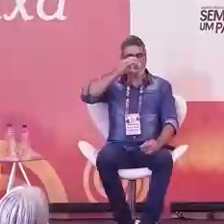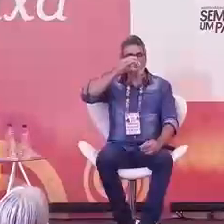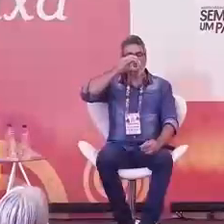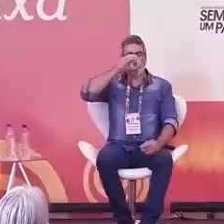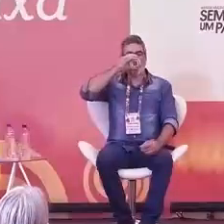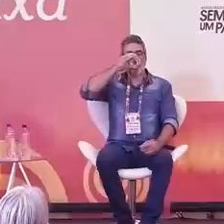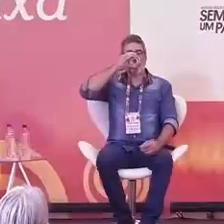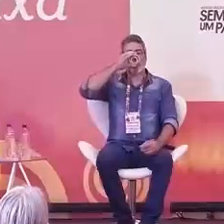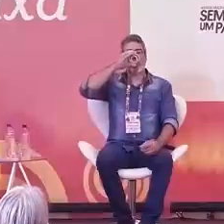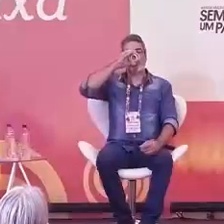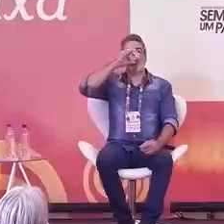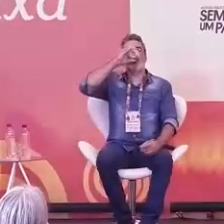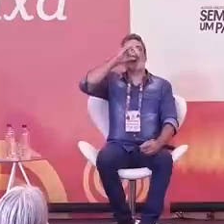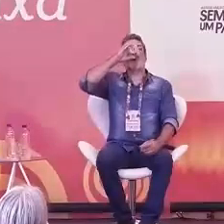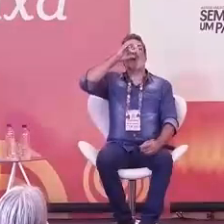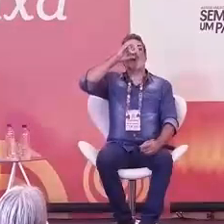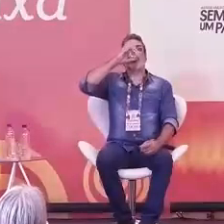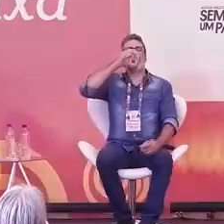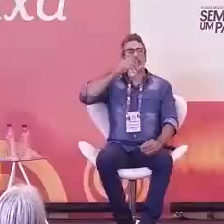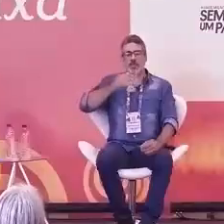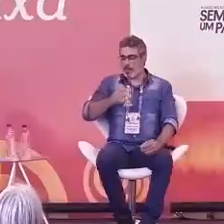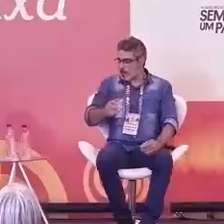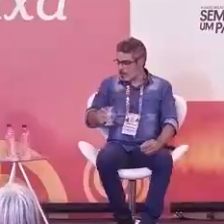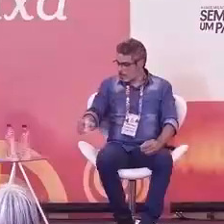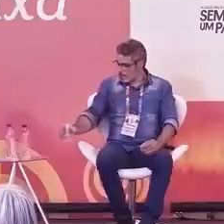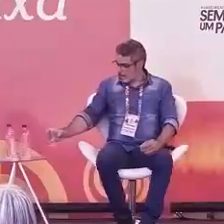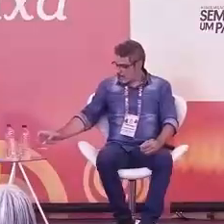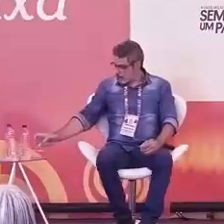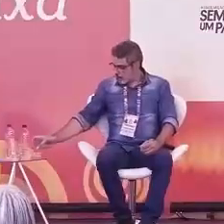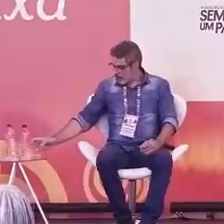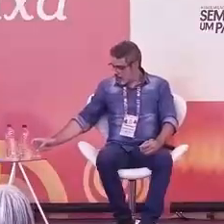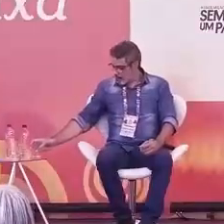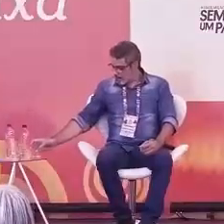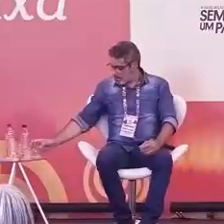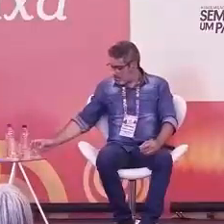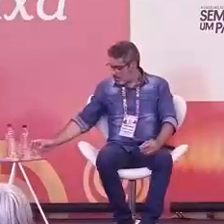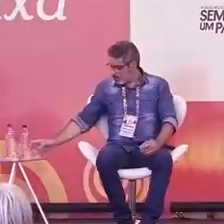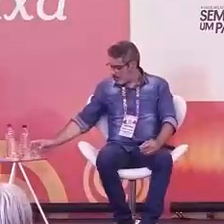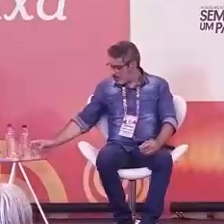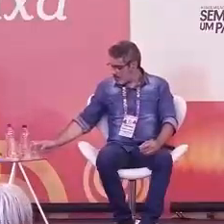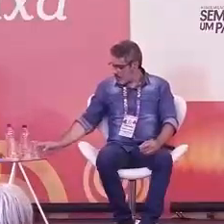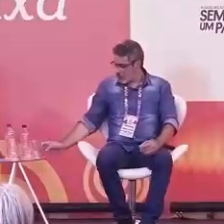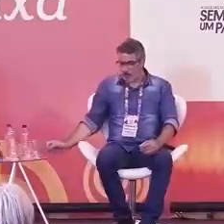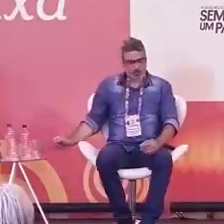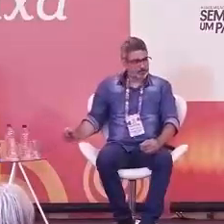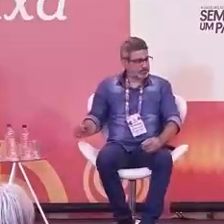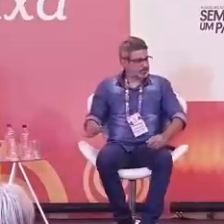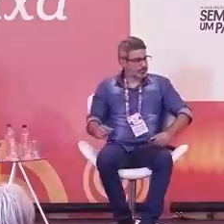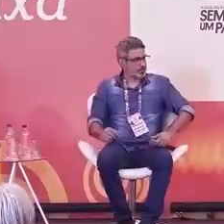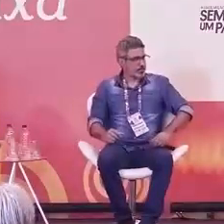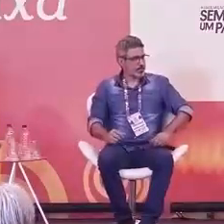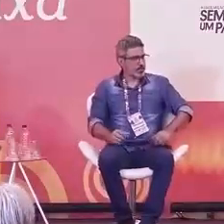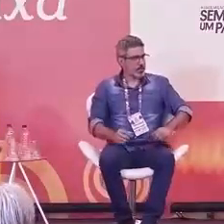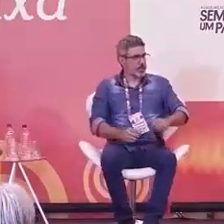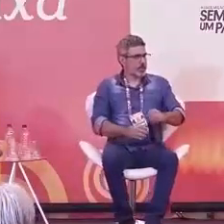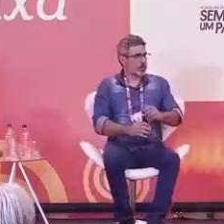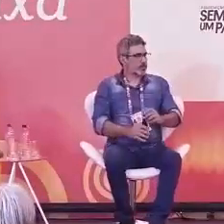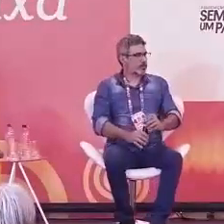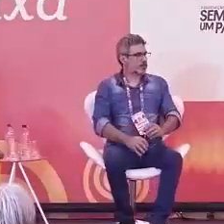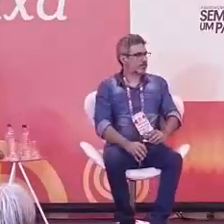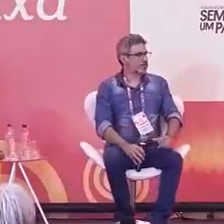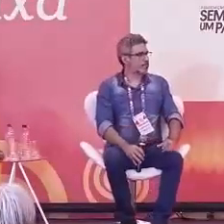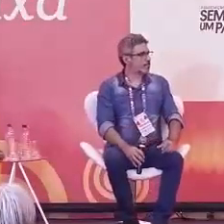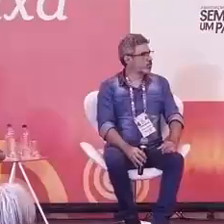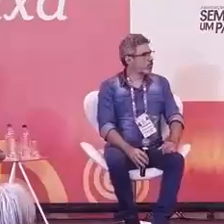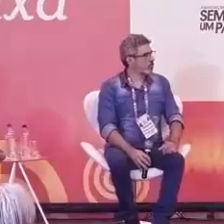eu deixo um abraço com a minha esposa Sandra, com a minha filha Ana Lúcia, né, minha filha caçula, E todos que estiveram aqui, eu agradeço, muito